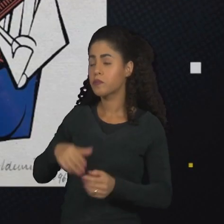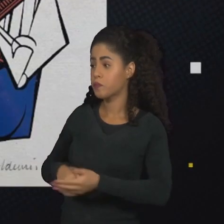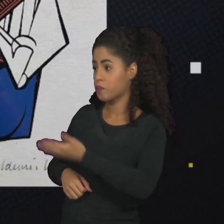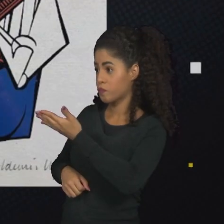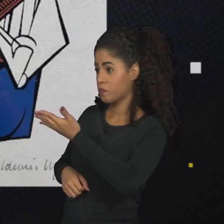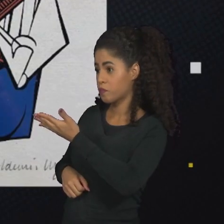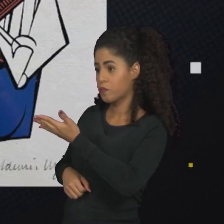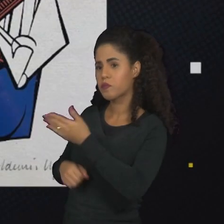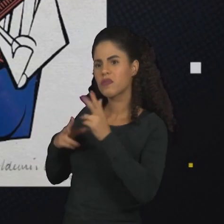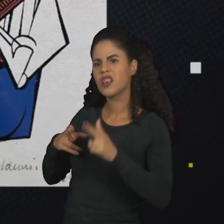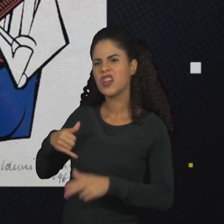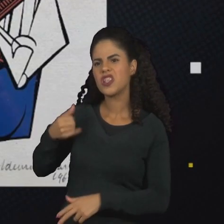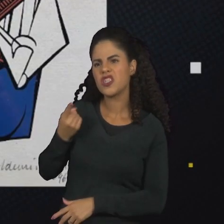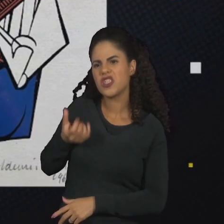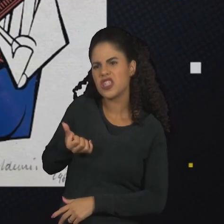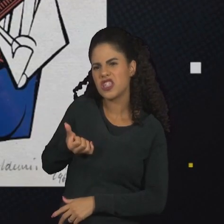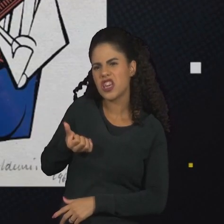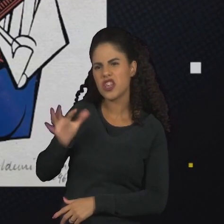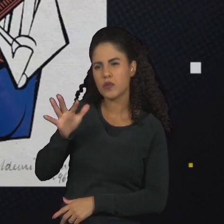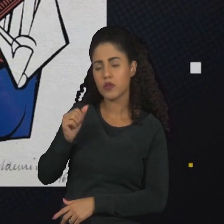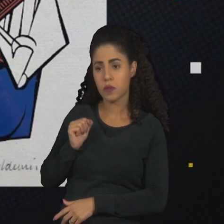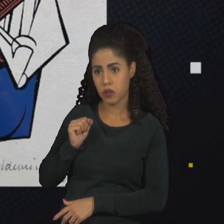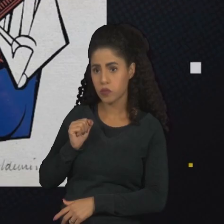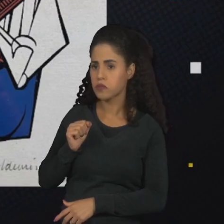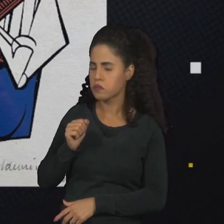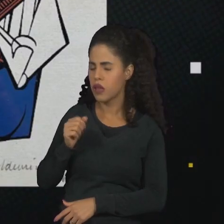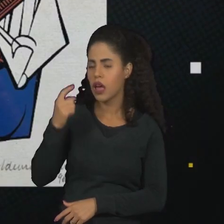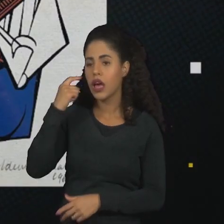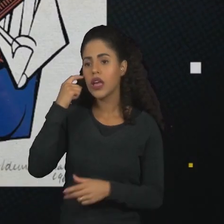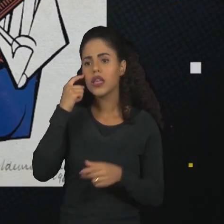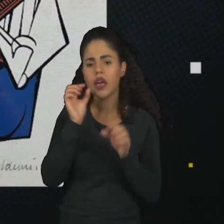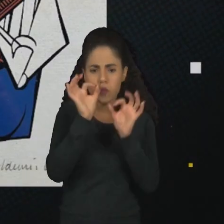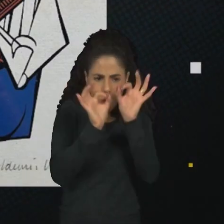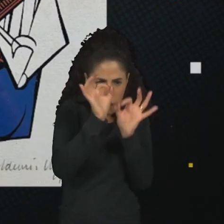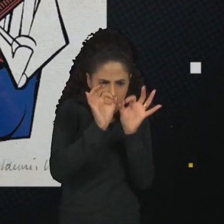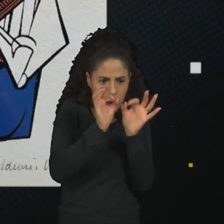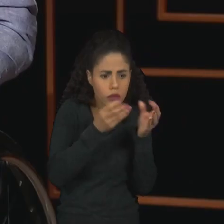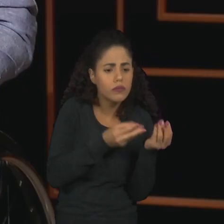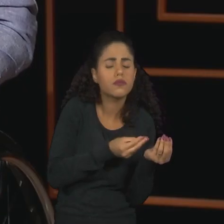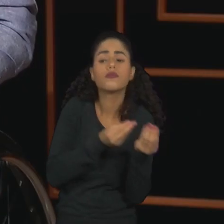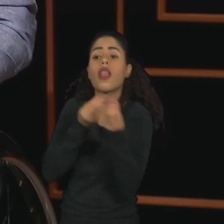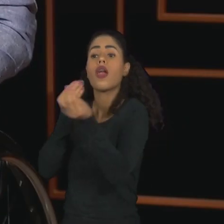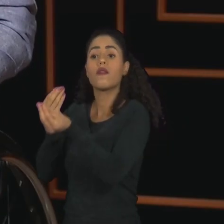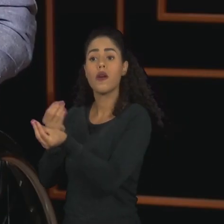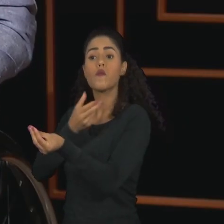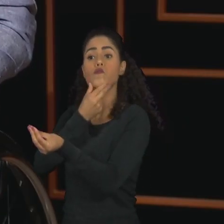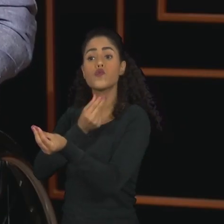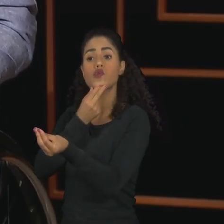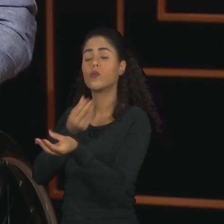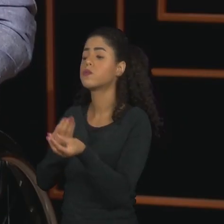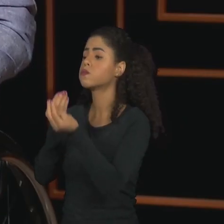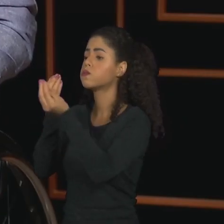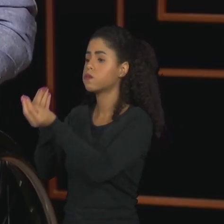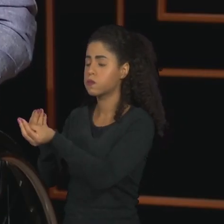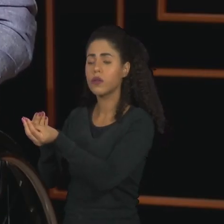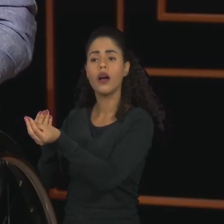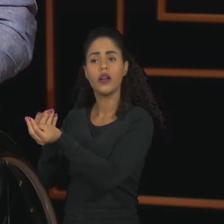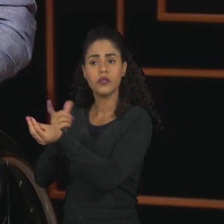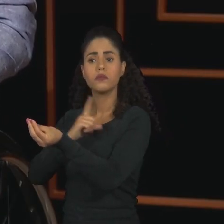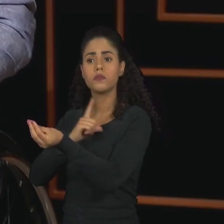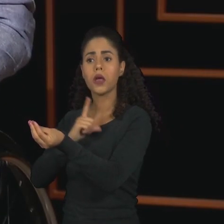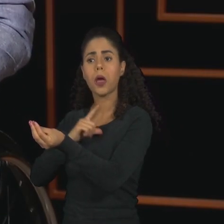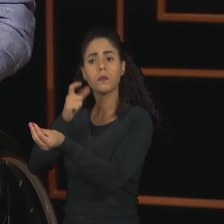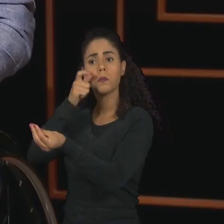uns 16 anos, por aí. E aí levei lá os desenhos, sem a menor pretensão.